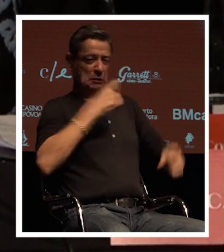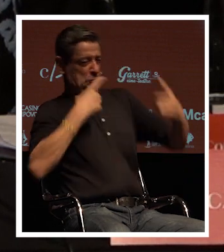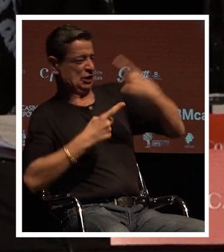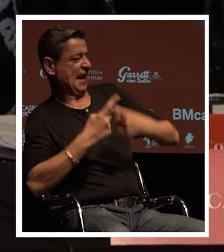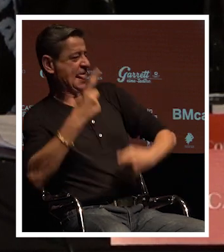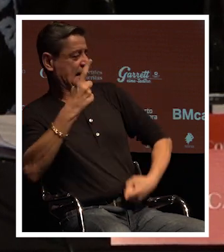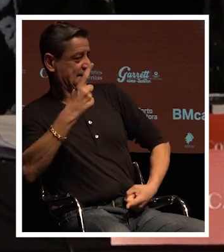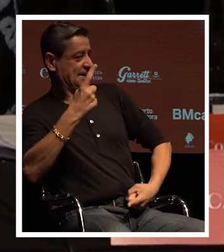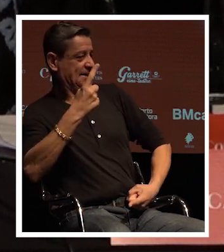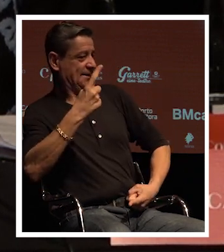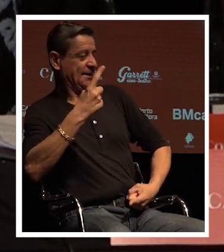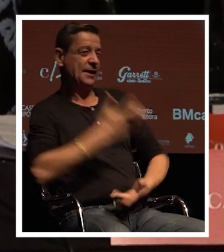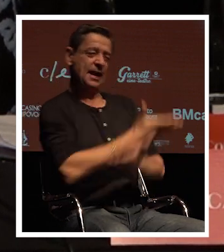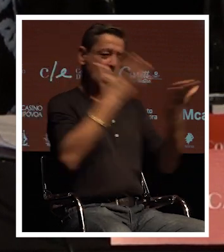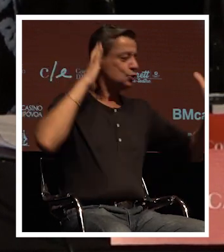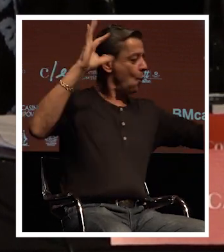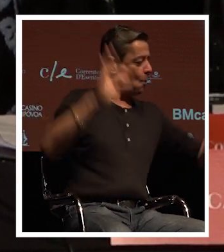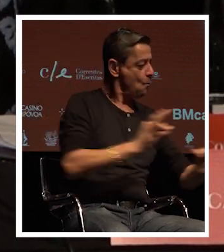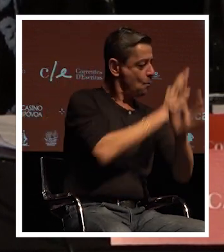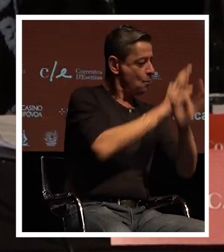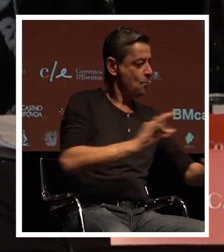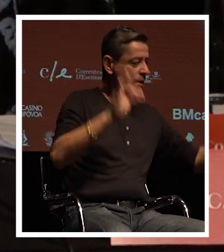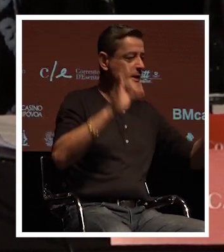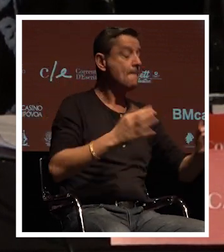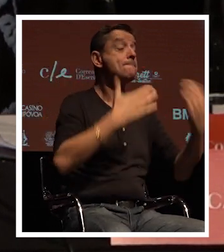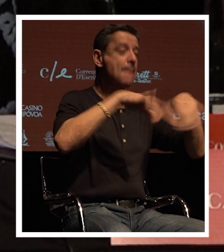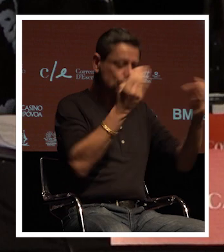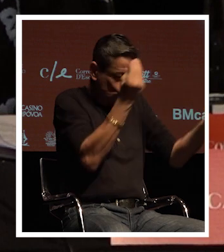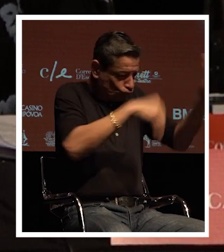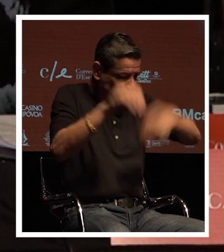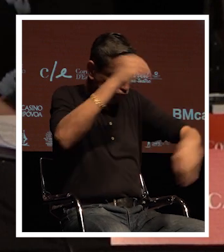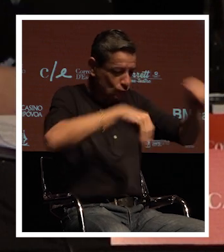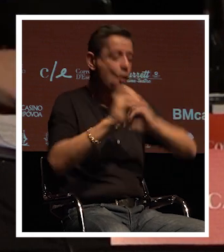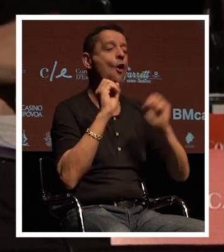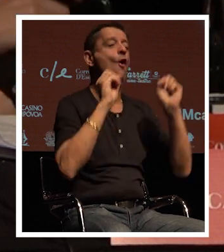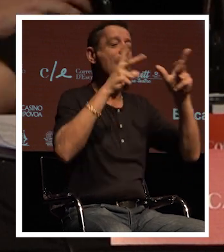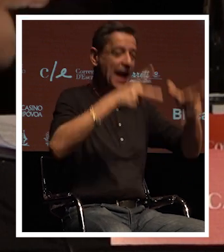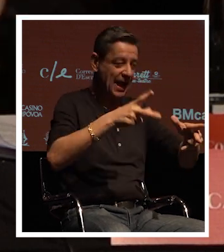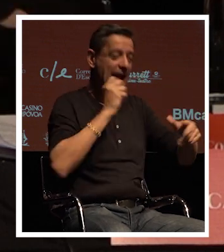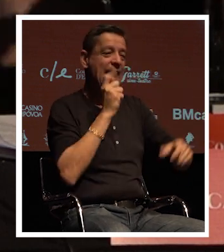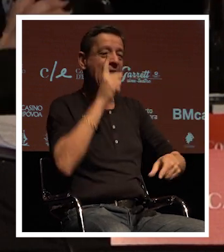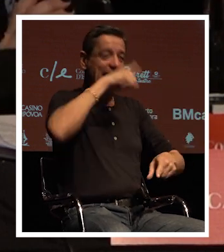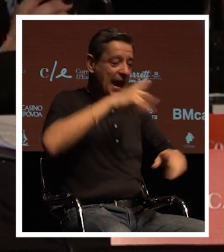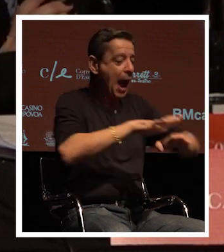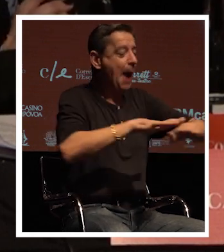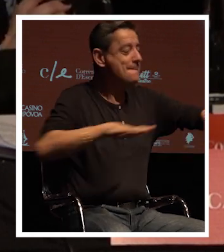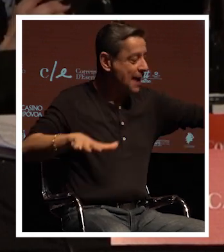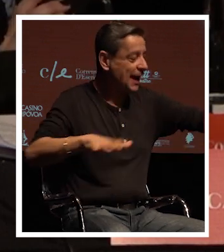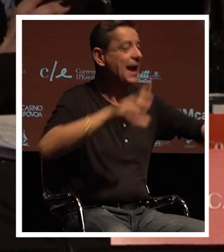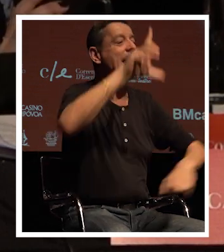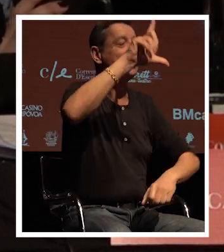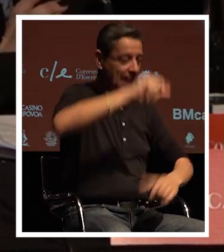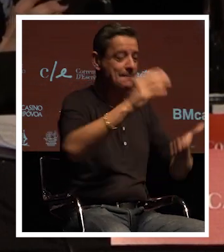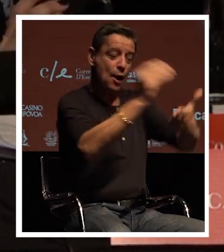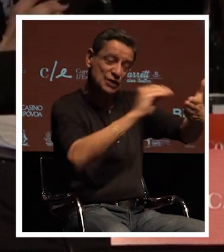estranheza eles são músicos Mas tu és letrista Ok mas quem é que aqui na mesa não é também